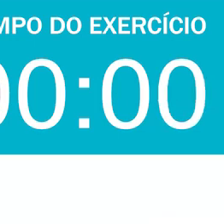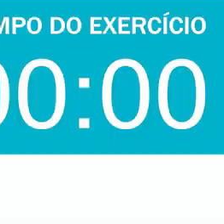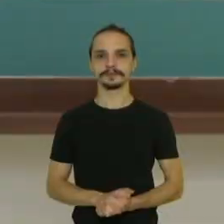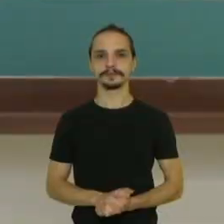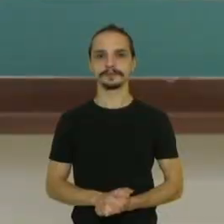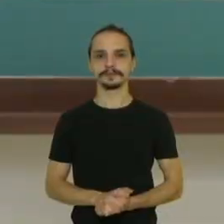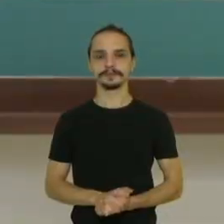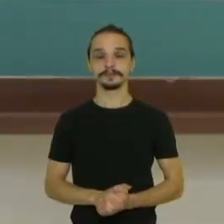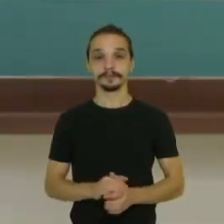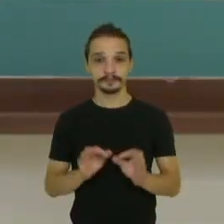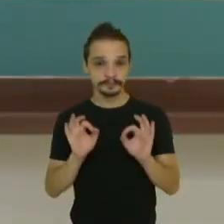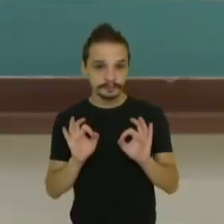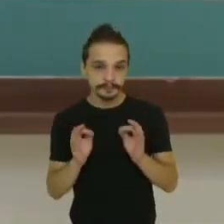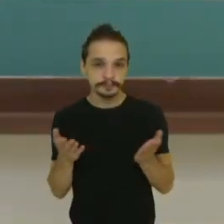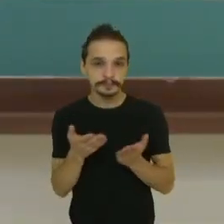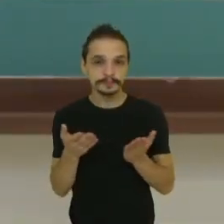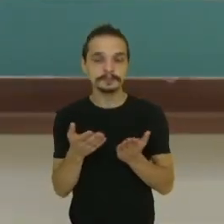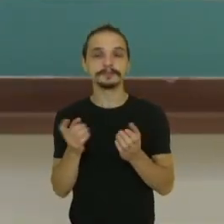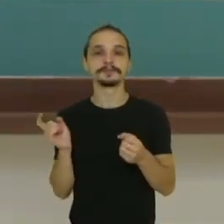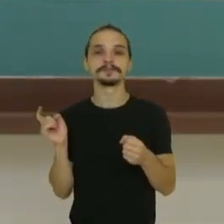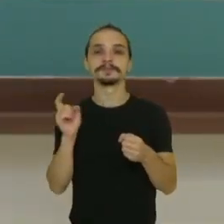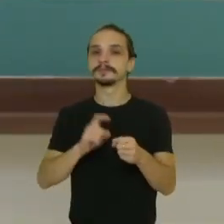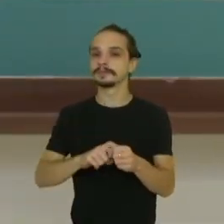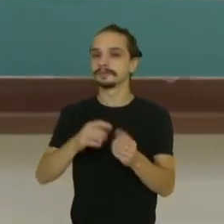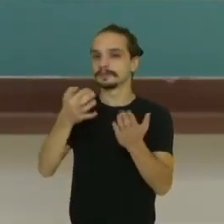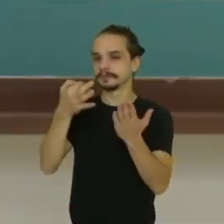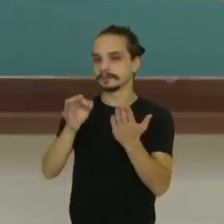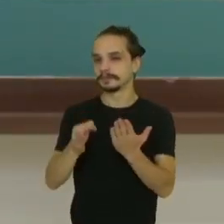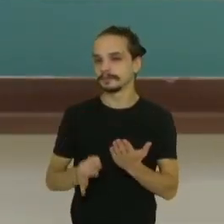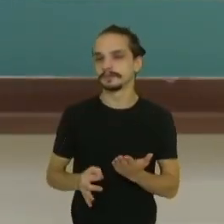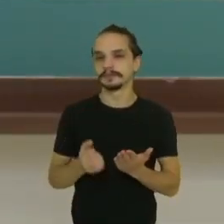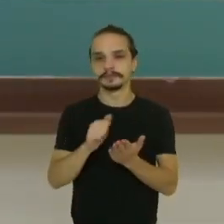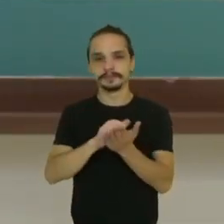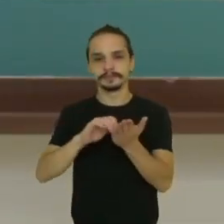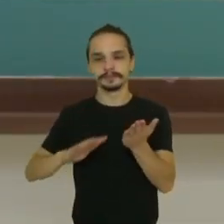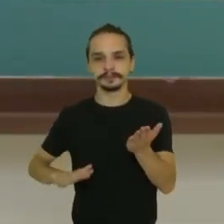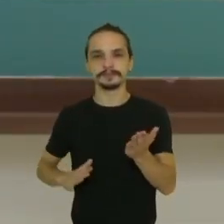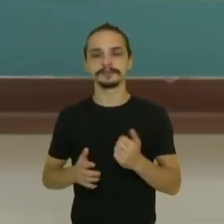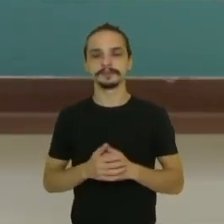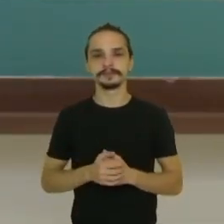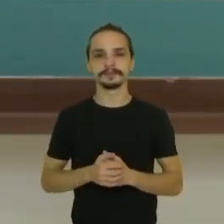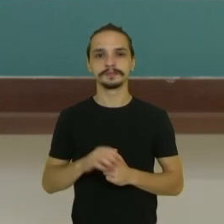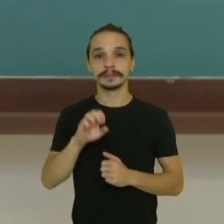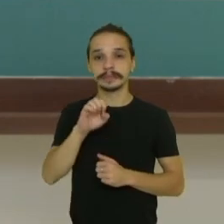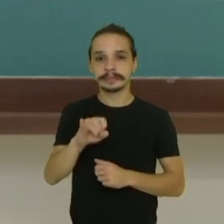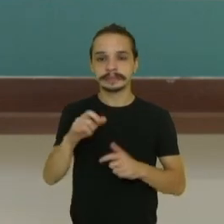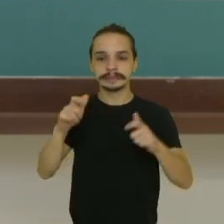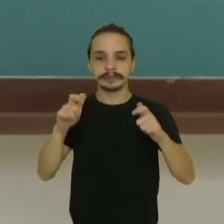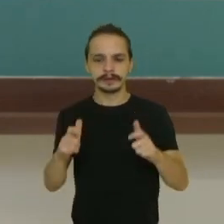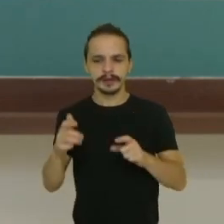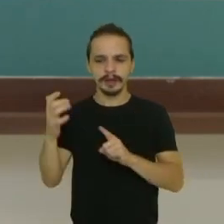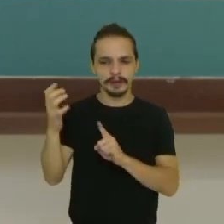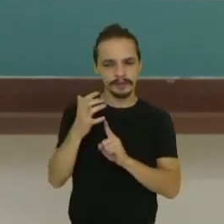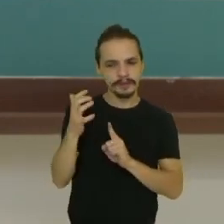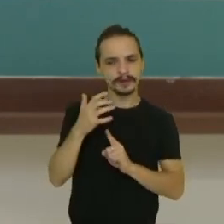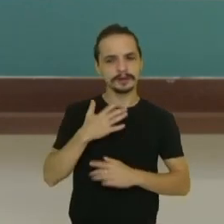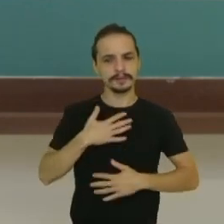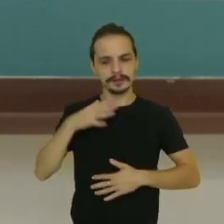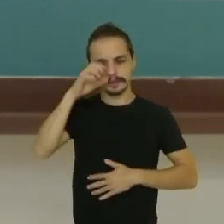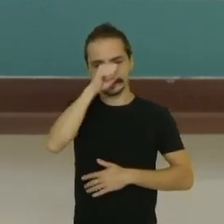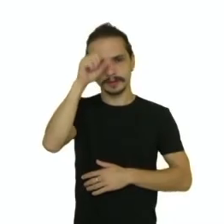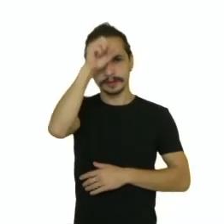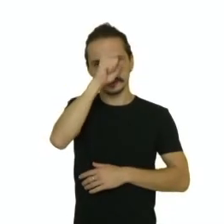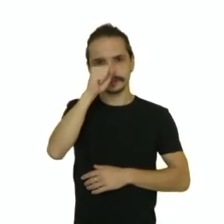Olá pessoal vamos então corrigir a nossa atividade né se o ambiente interfere na nossa